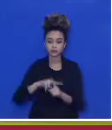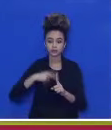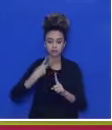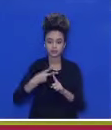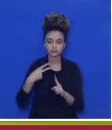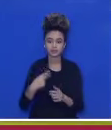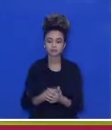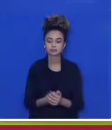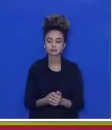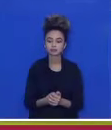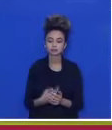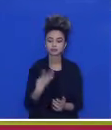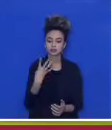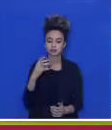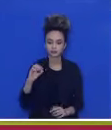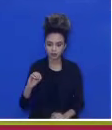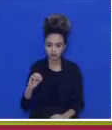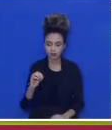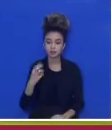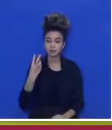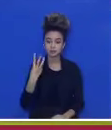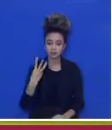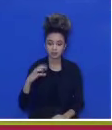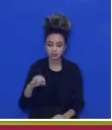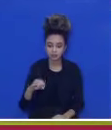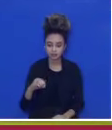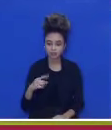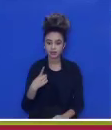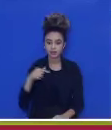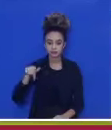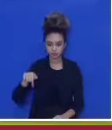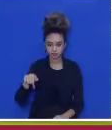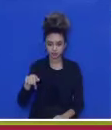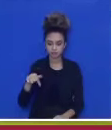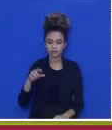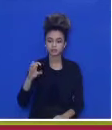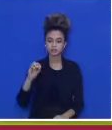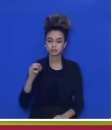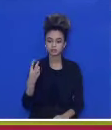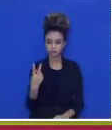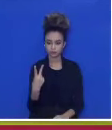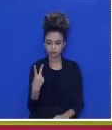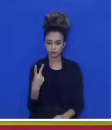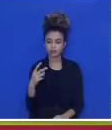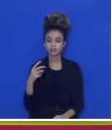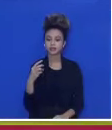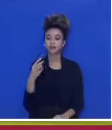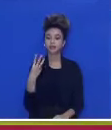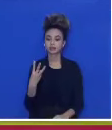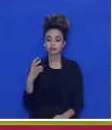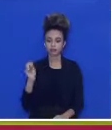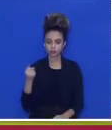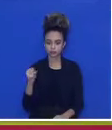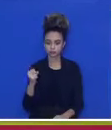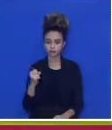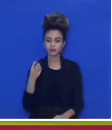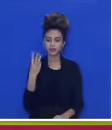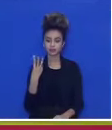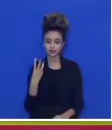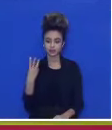cena. 40, 30, 17, 02, 38